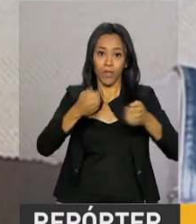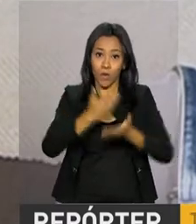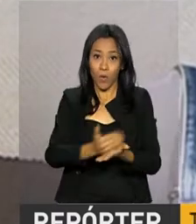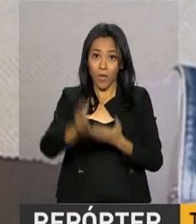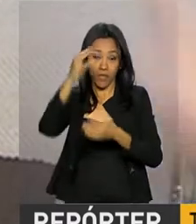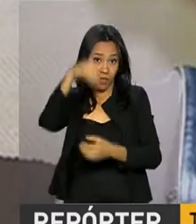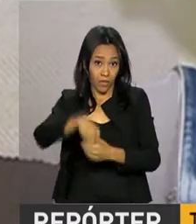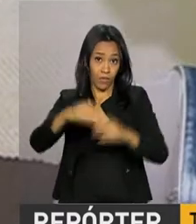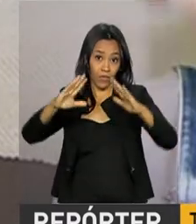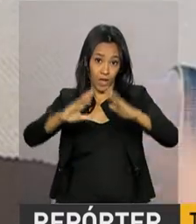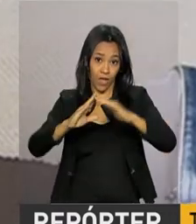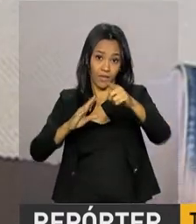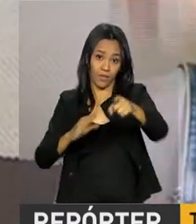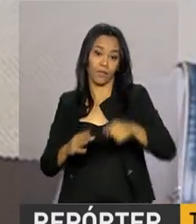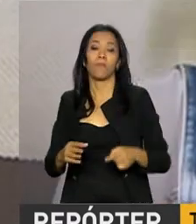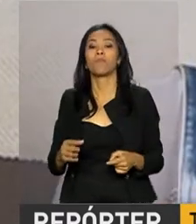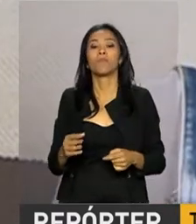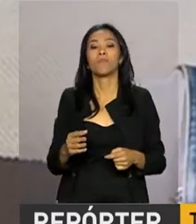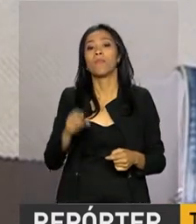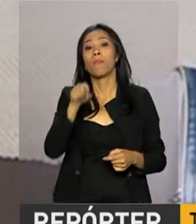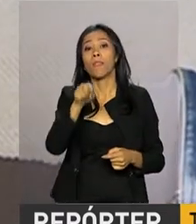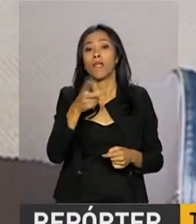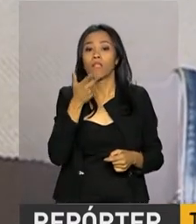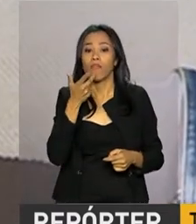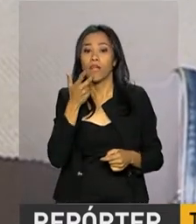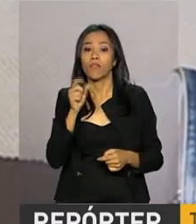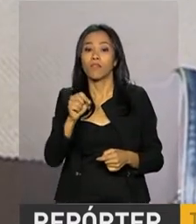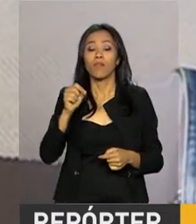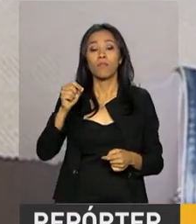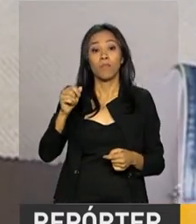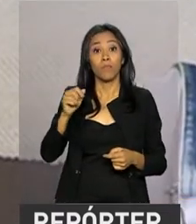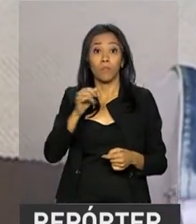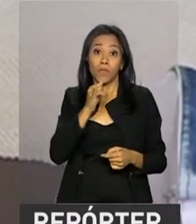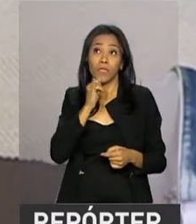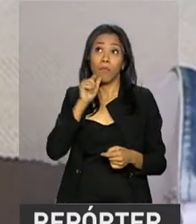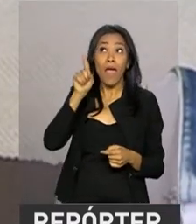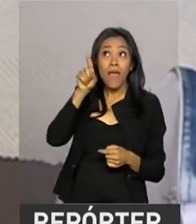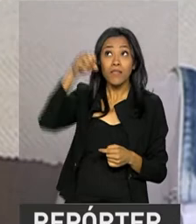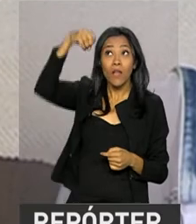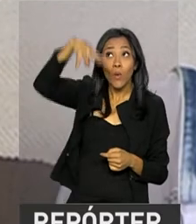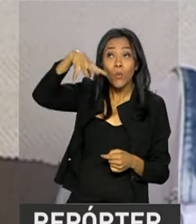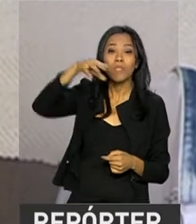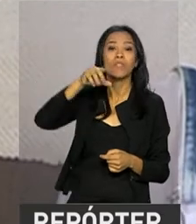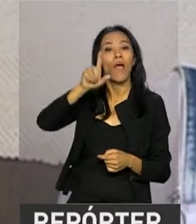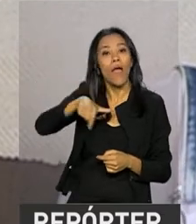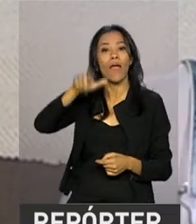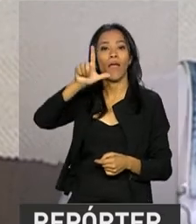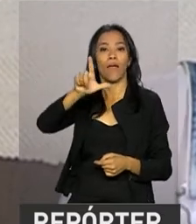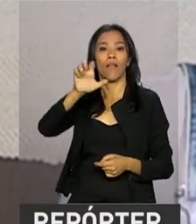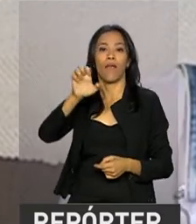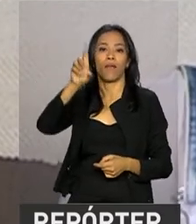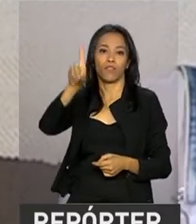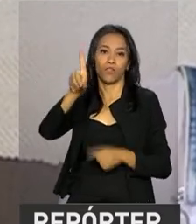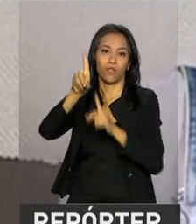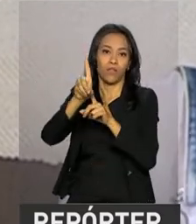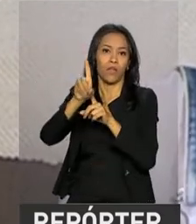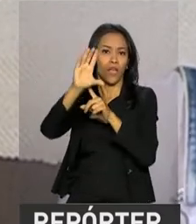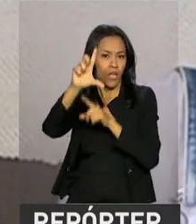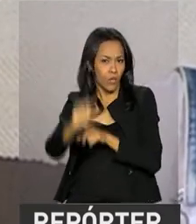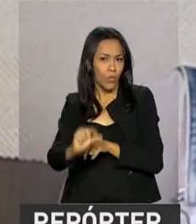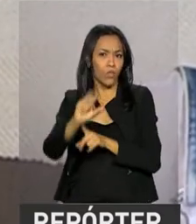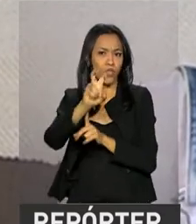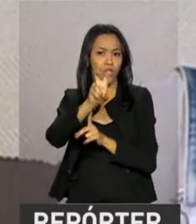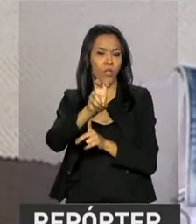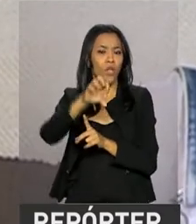mudou a lâmpada nec na sala e led por exemplo que reduz em até 95% de